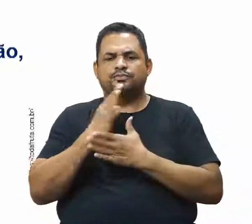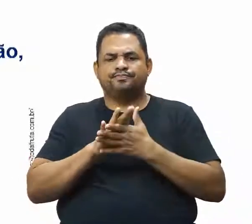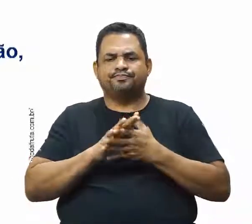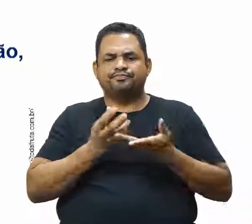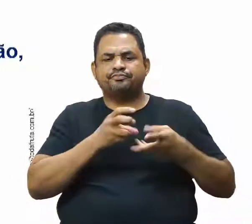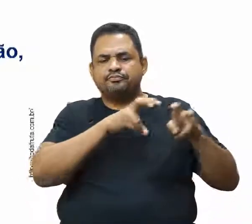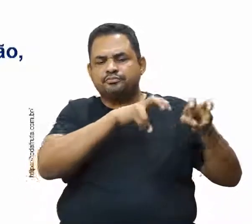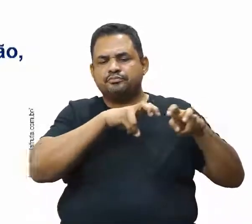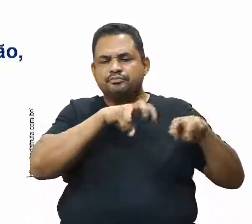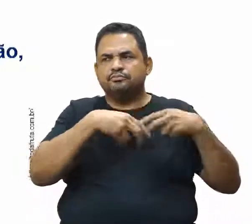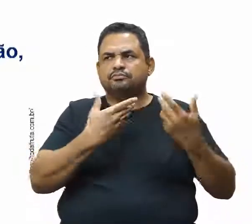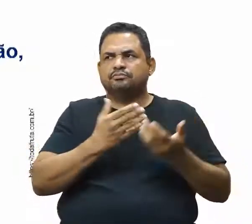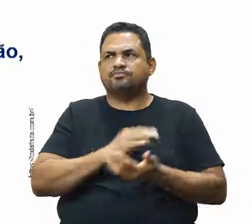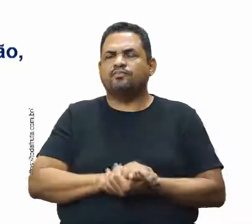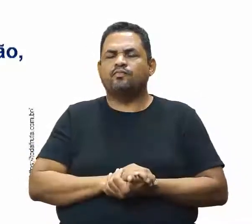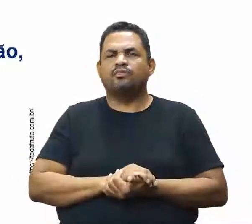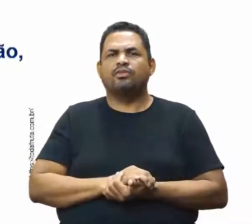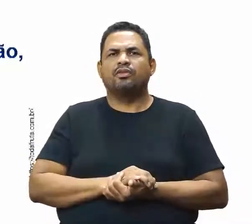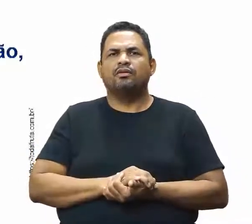que eu falo é